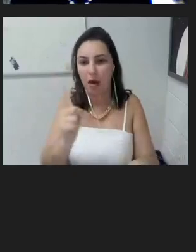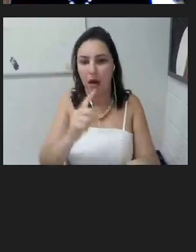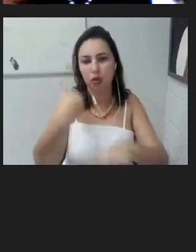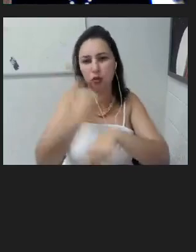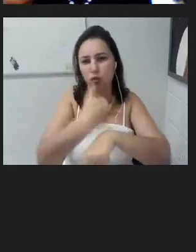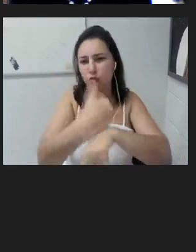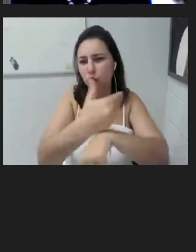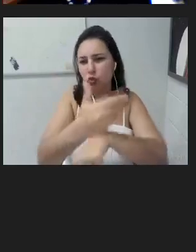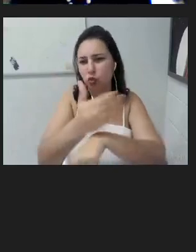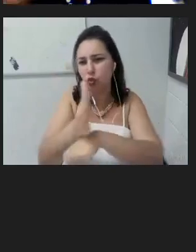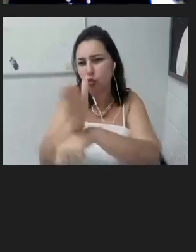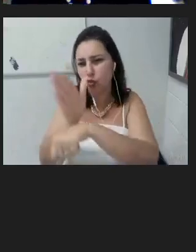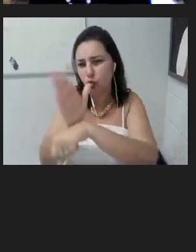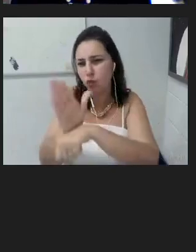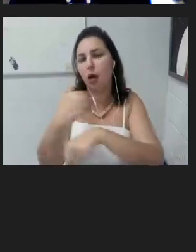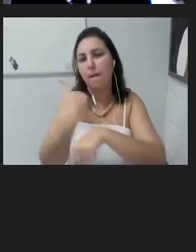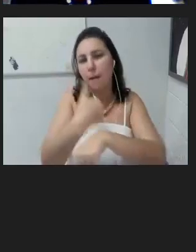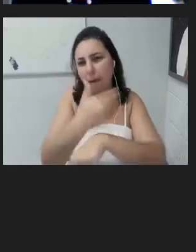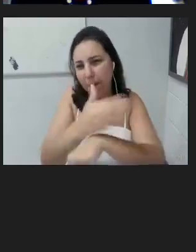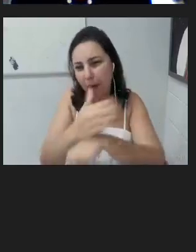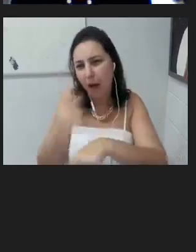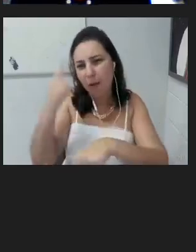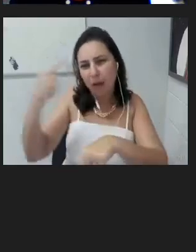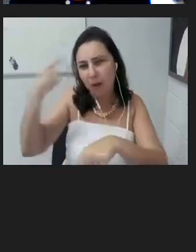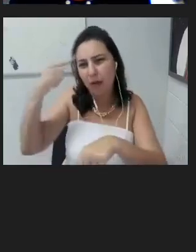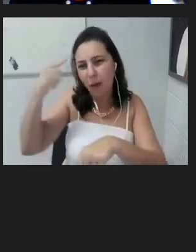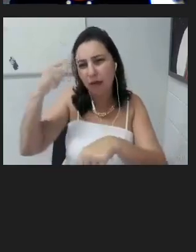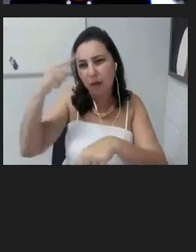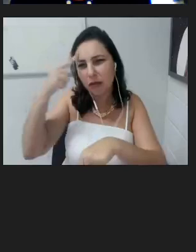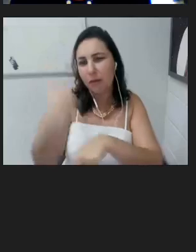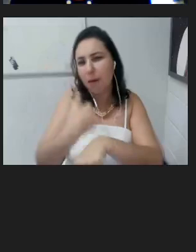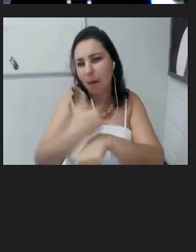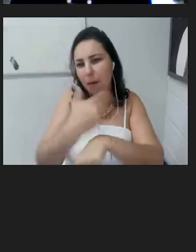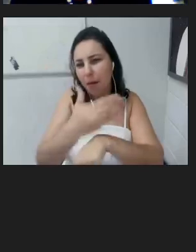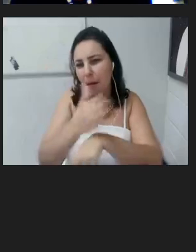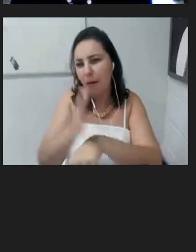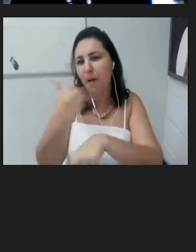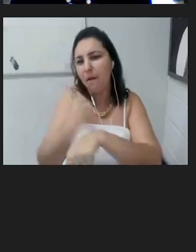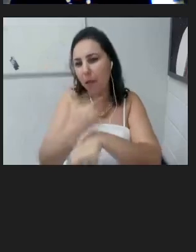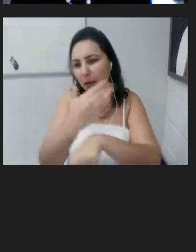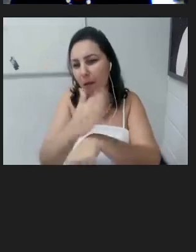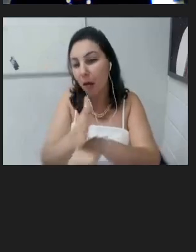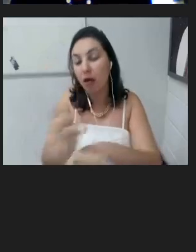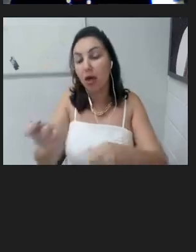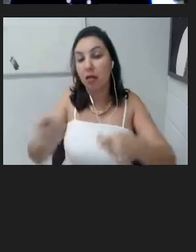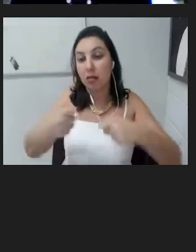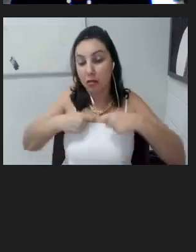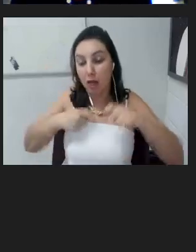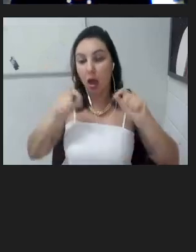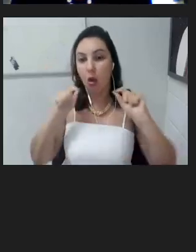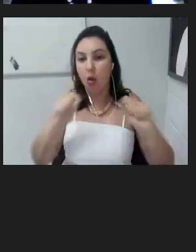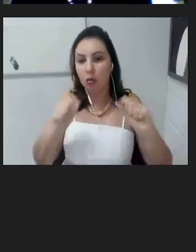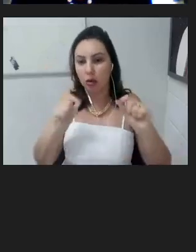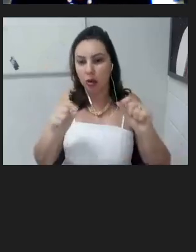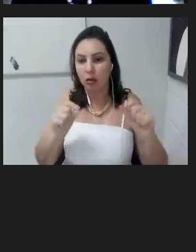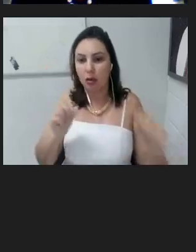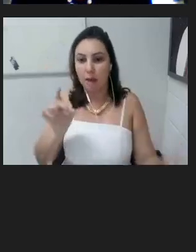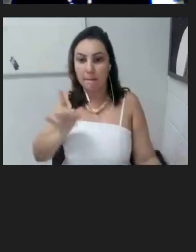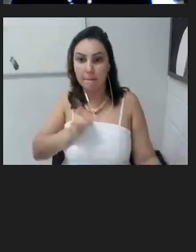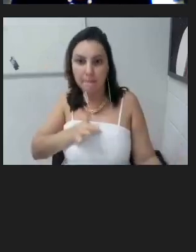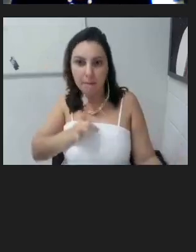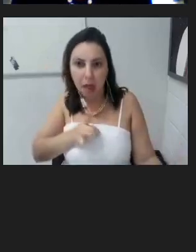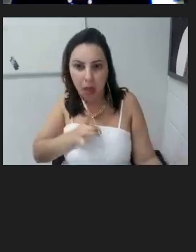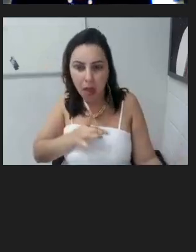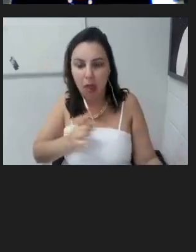sendo tomada por um pensamento atrás do outro, e que estão ligados, podendo, algumas vezes, a